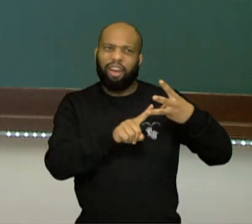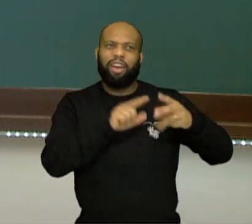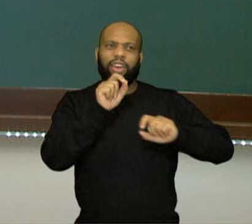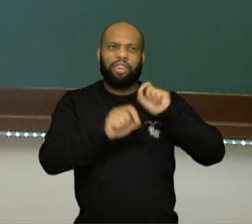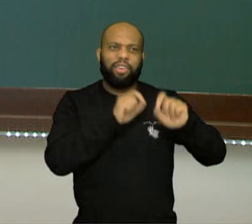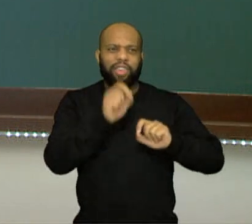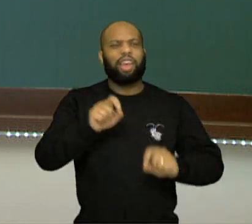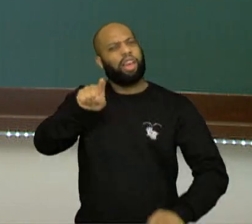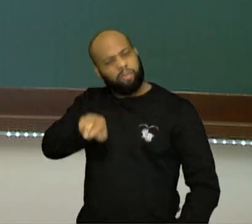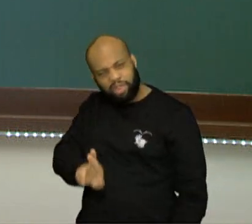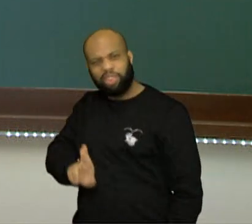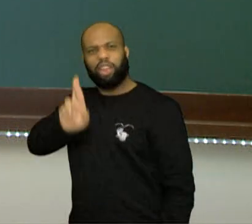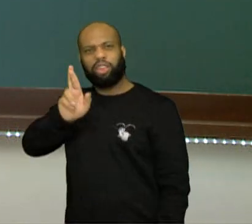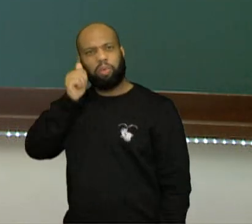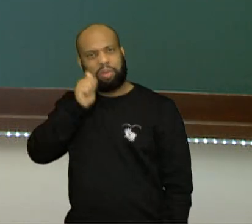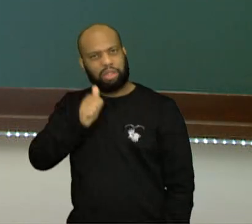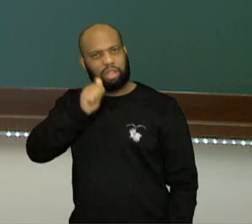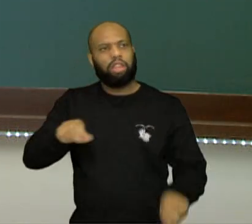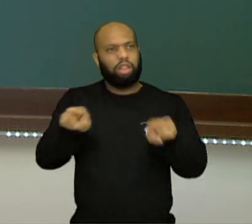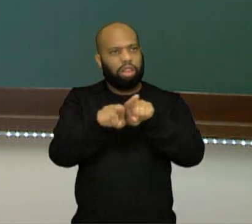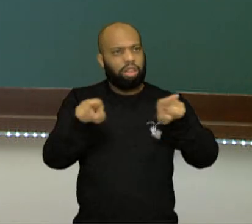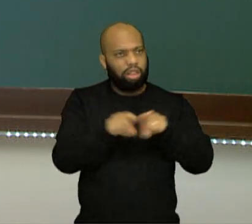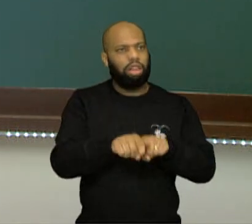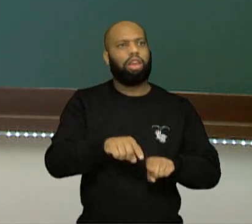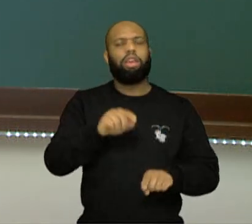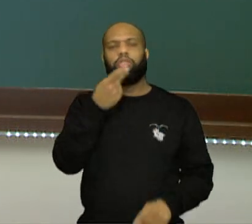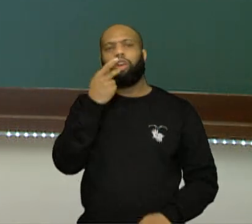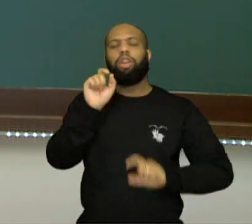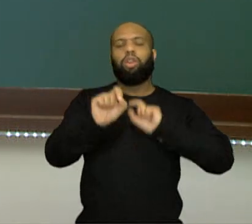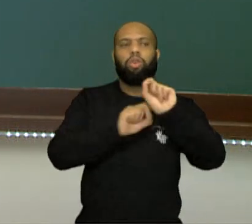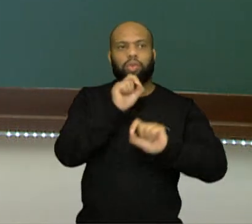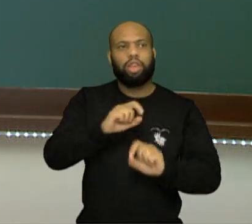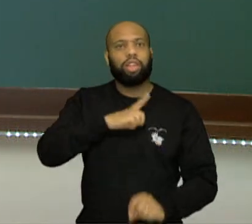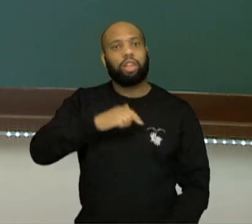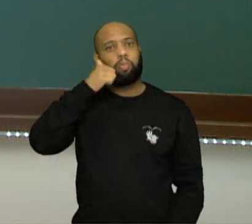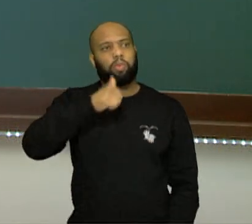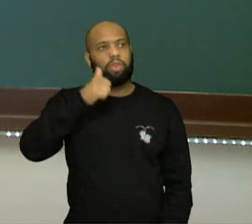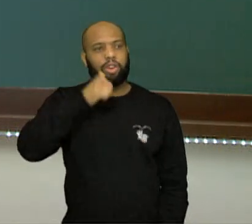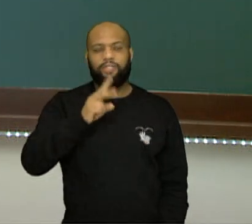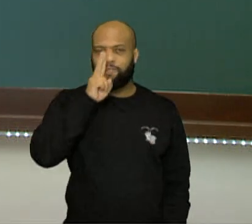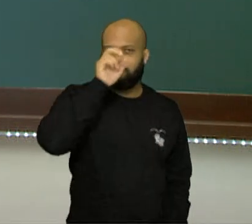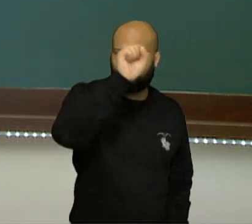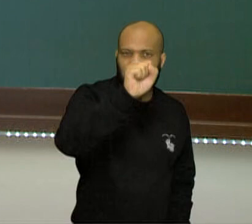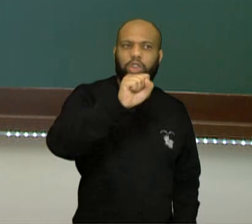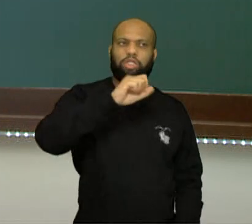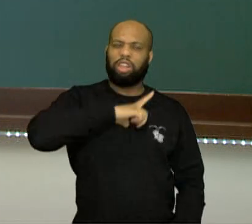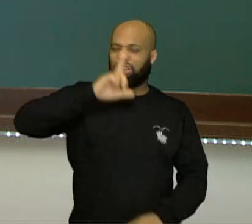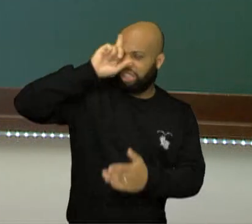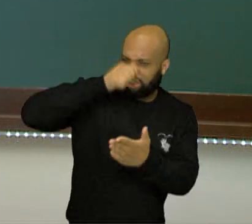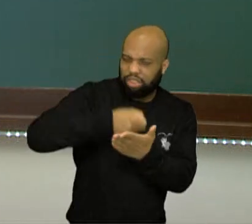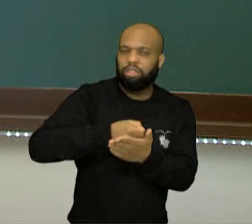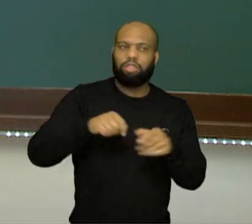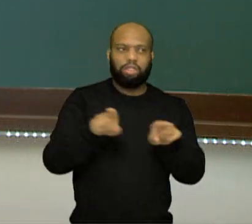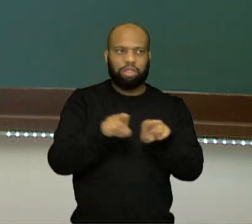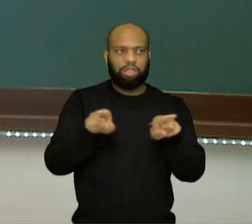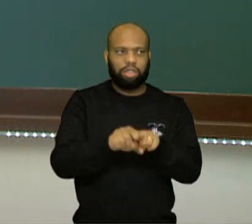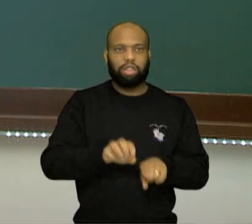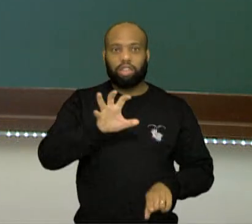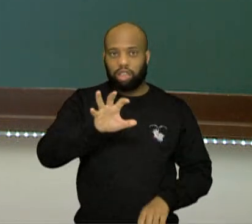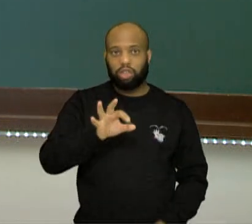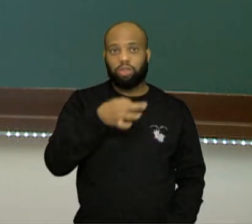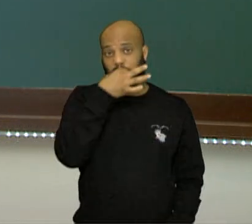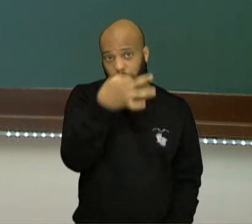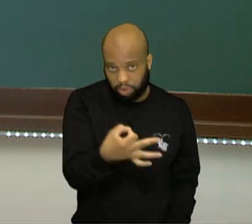da representação feminina. Então está trazendo mulheres fortes, decididas. Isso é a